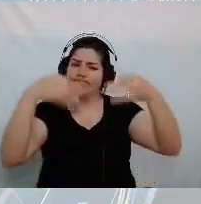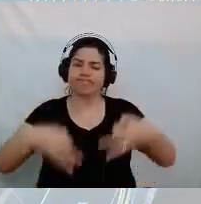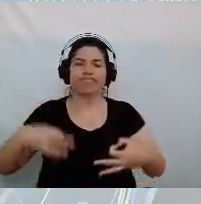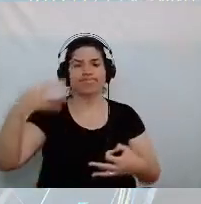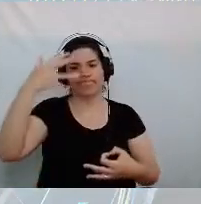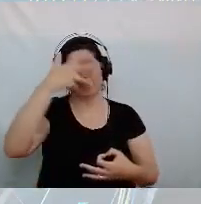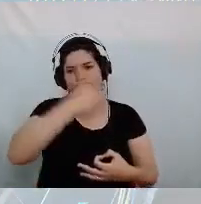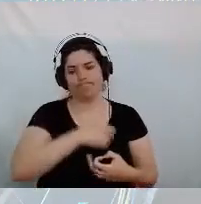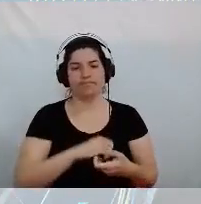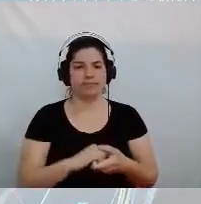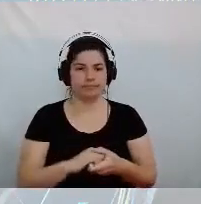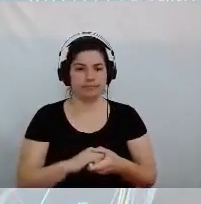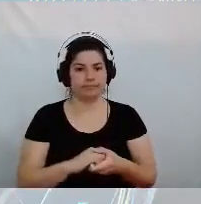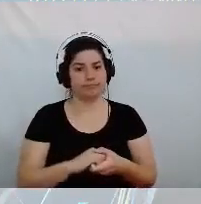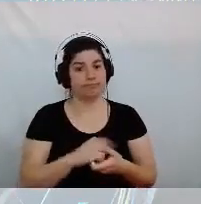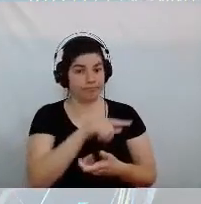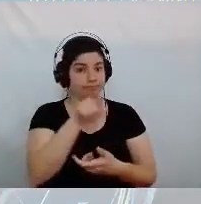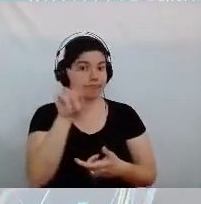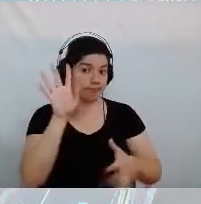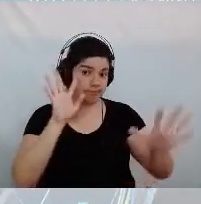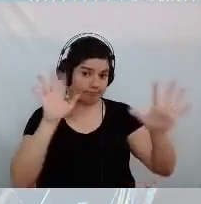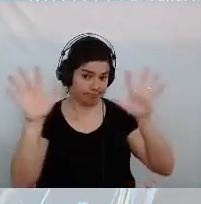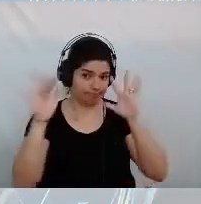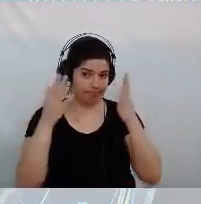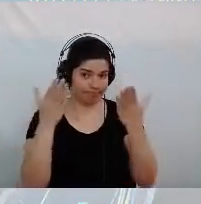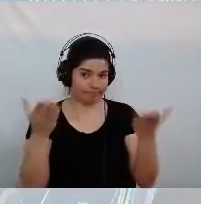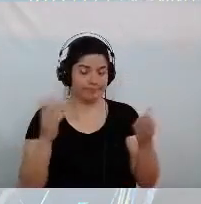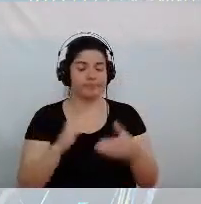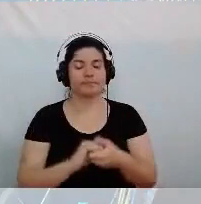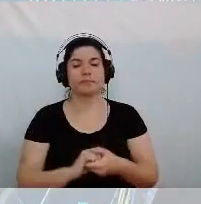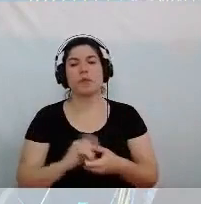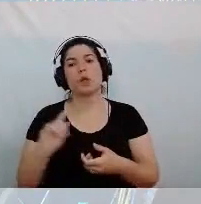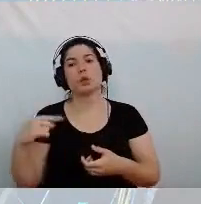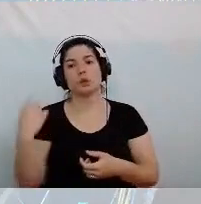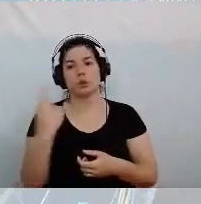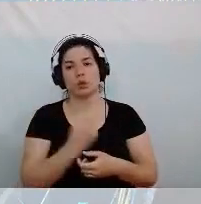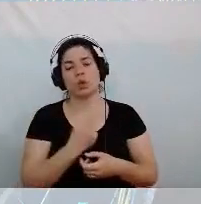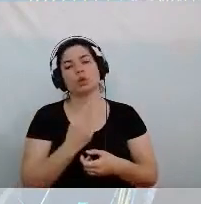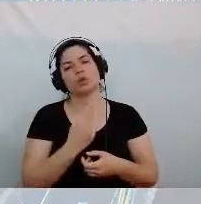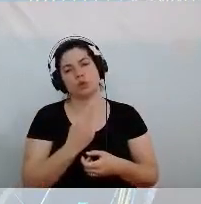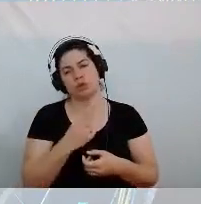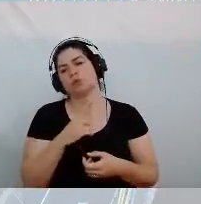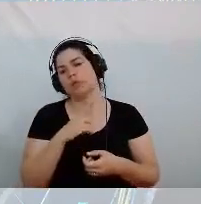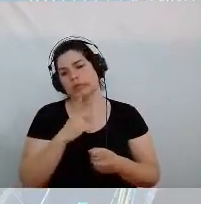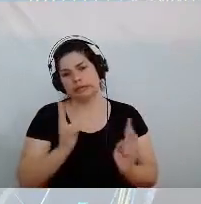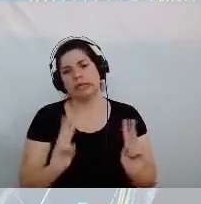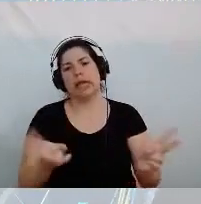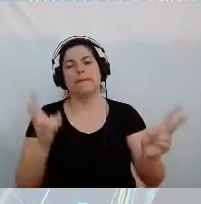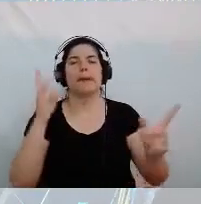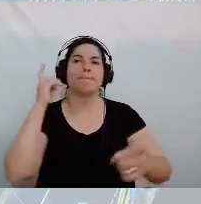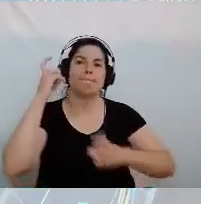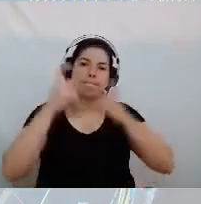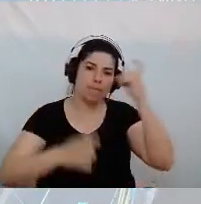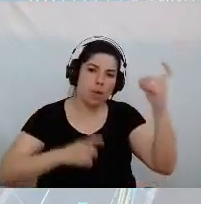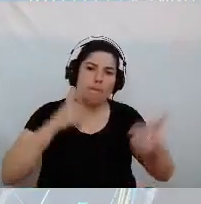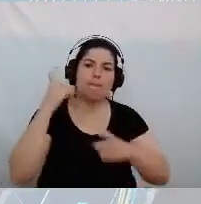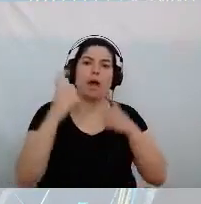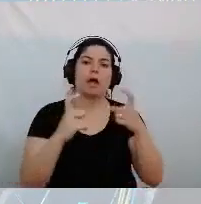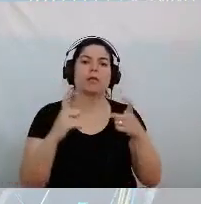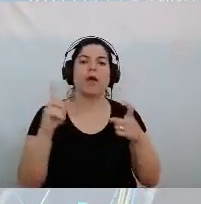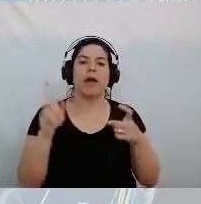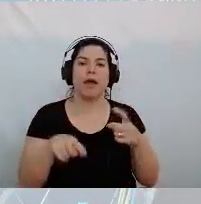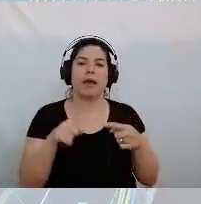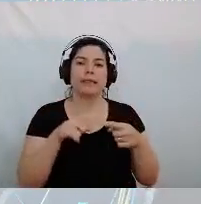uma provocação para vocês de maneira geral nós eh com muita frequência nos preocupamos com o ciclo da esquerda